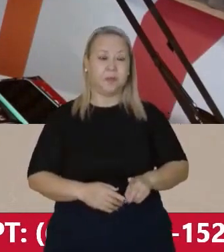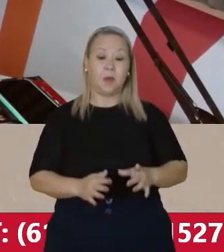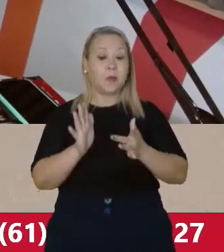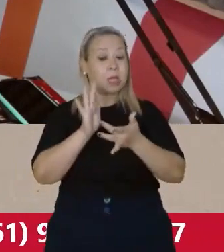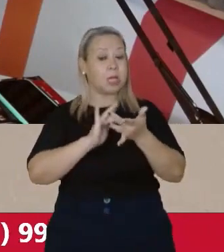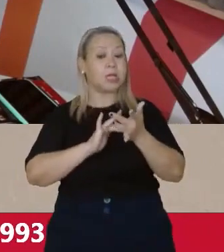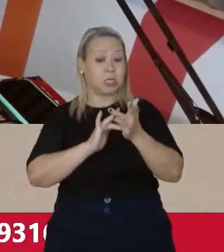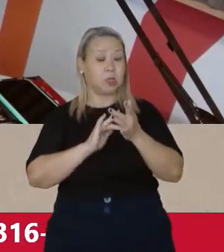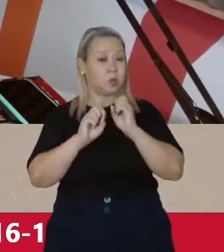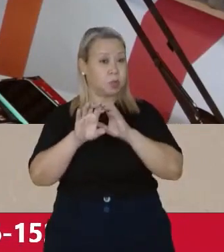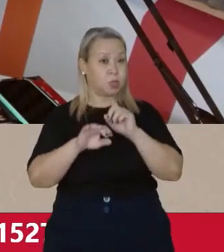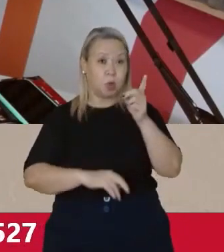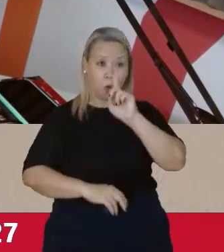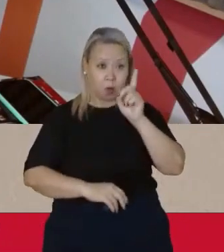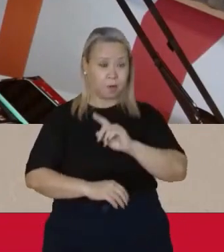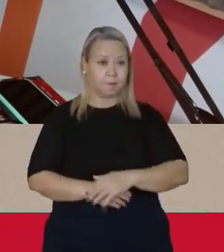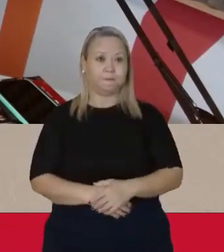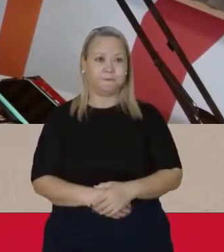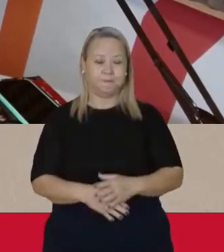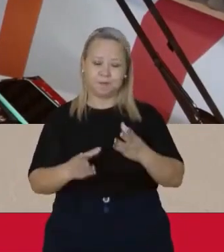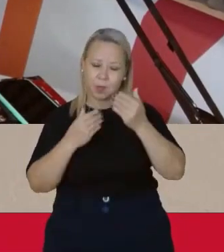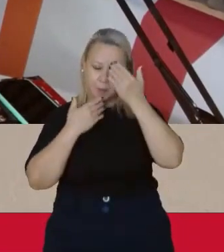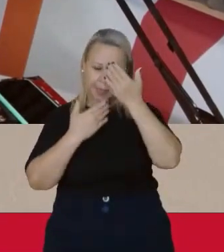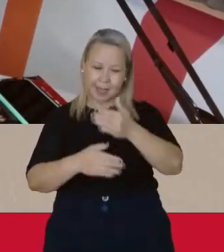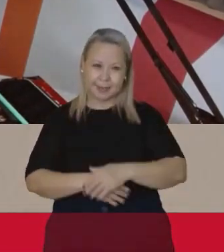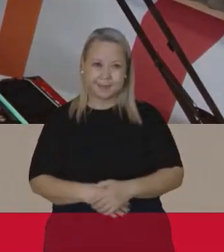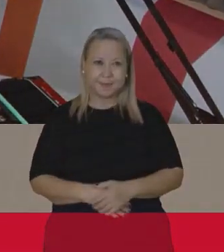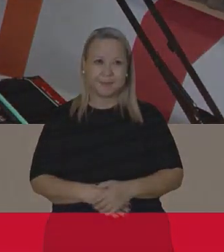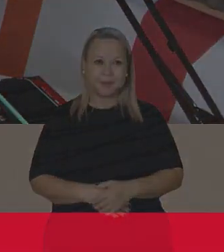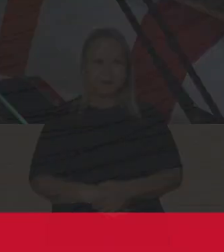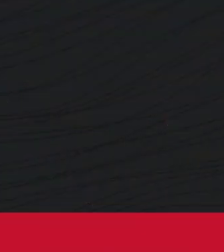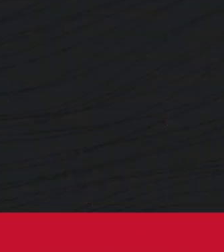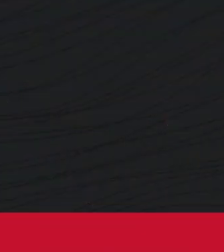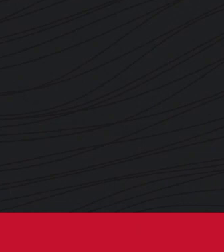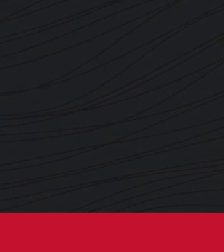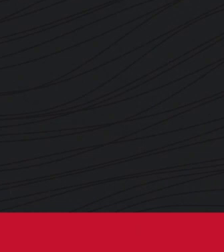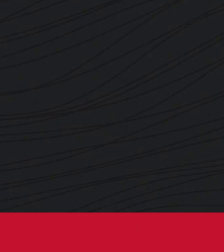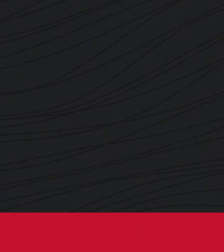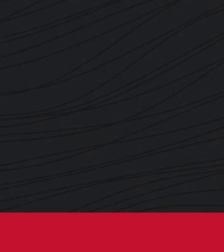Jesus ensinou. Muito obrigado pela oportunidade. Obrigada, bom dia.